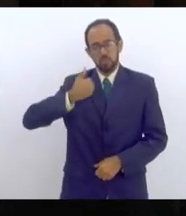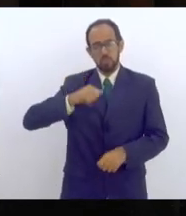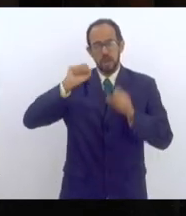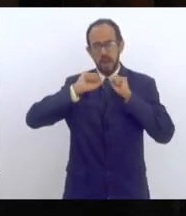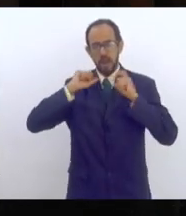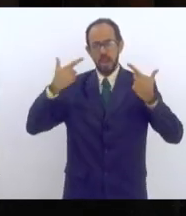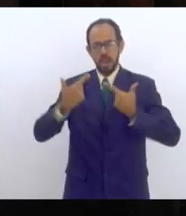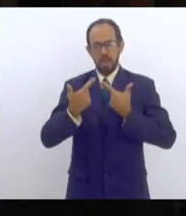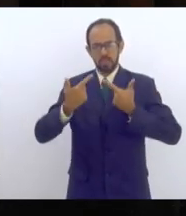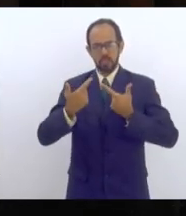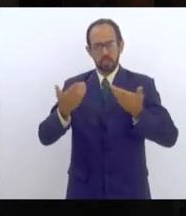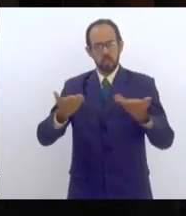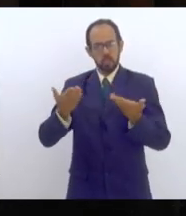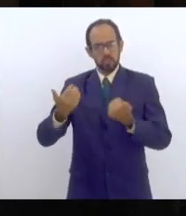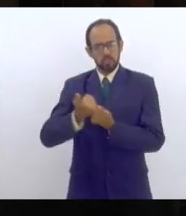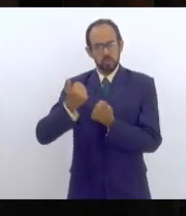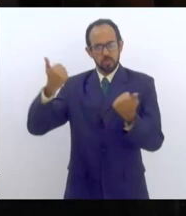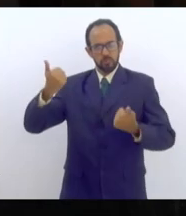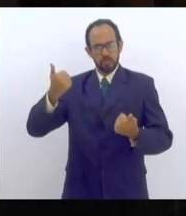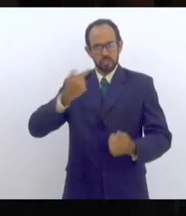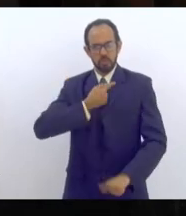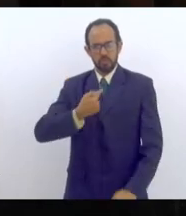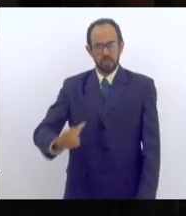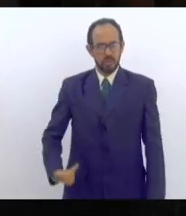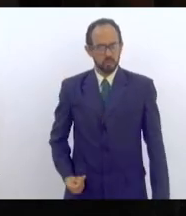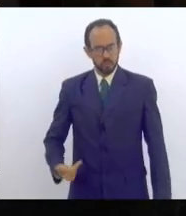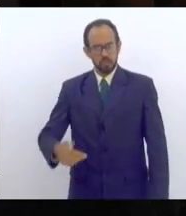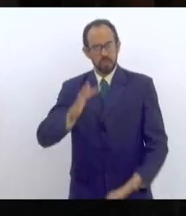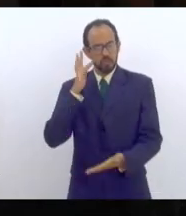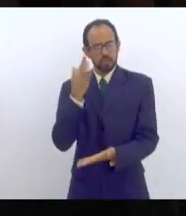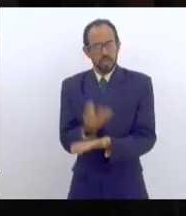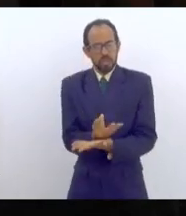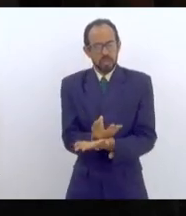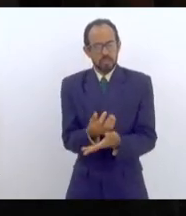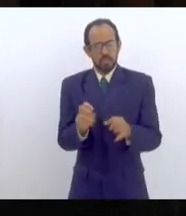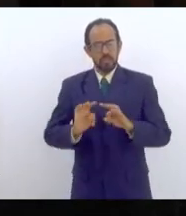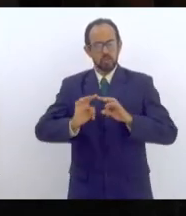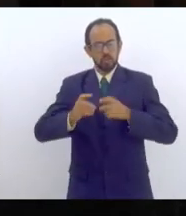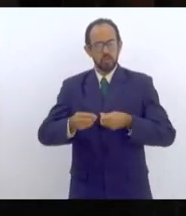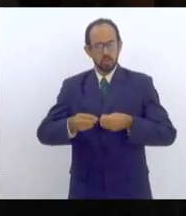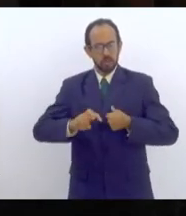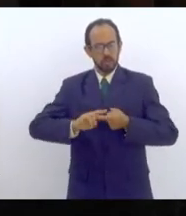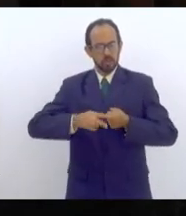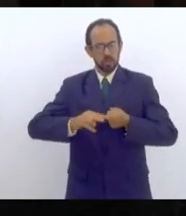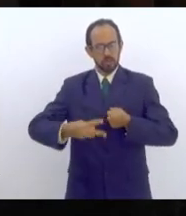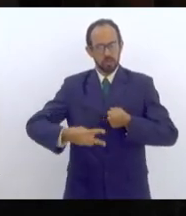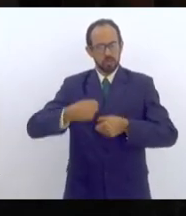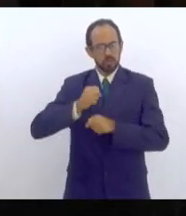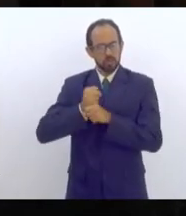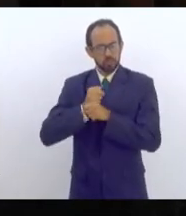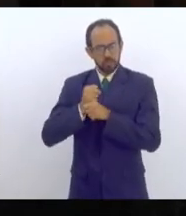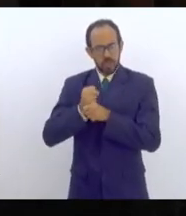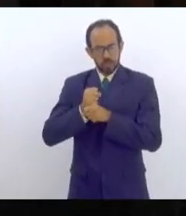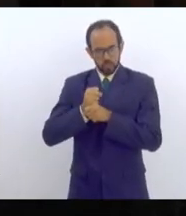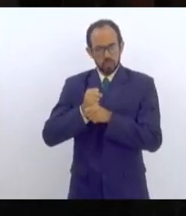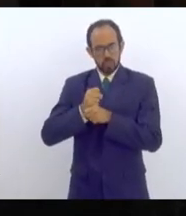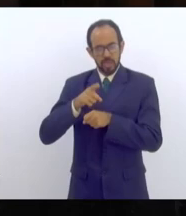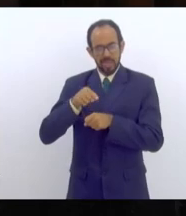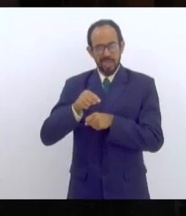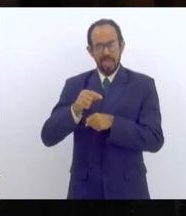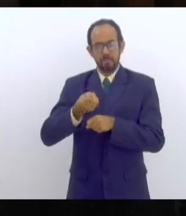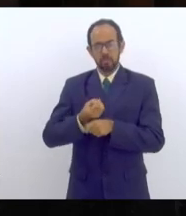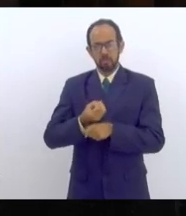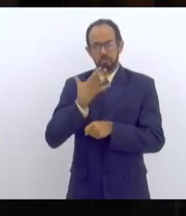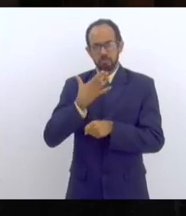Legislativa como vice-governador e tenho certeza que os frutos colhidos ao longo desses anos nesta casa serão valiosos